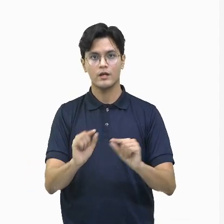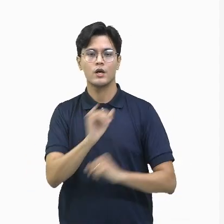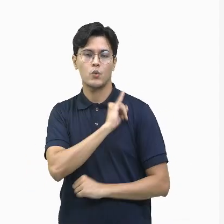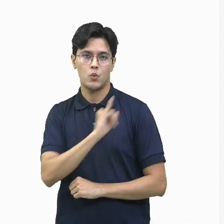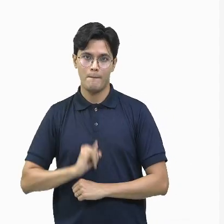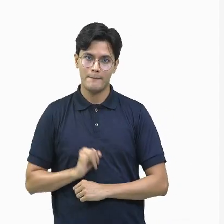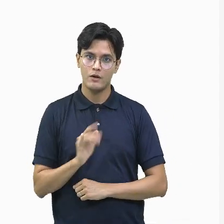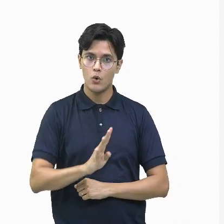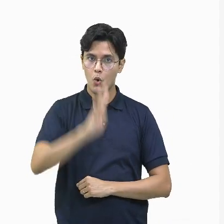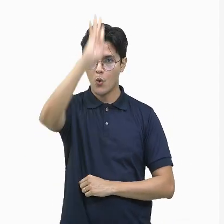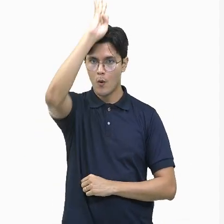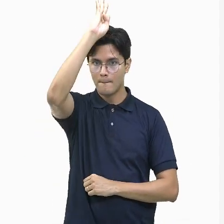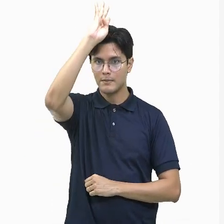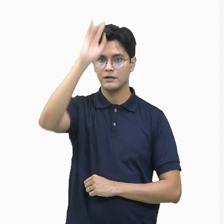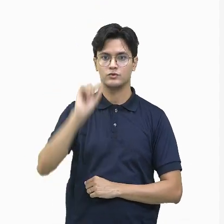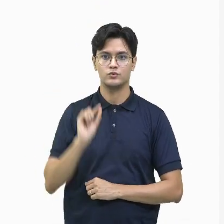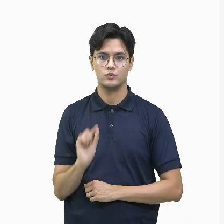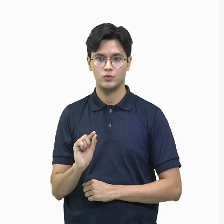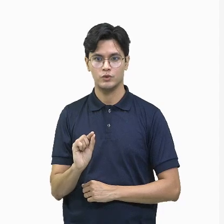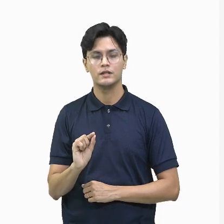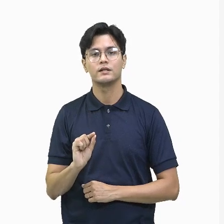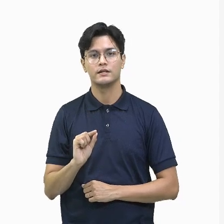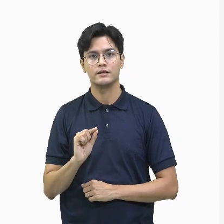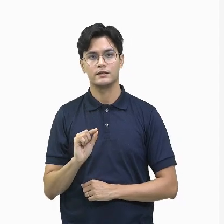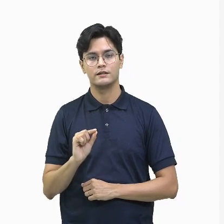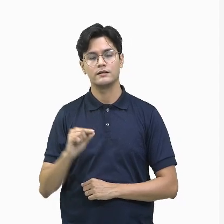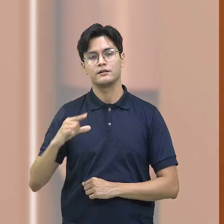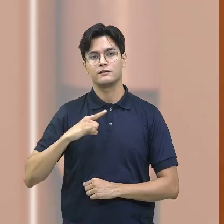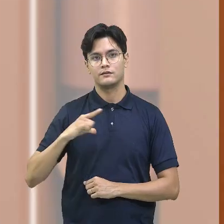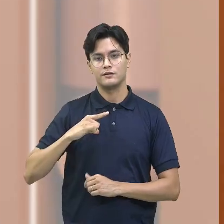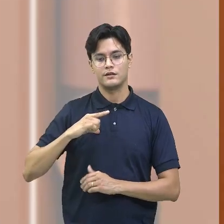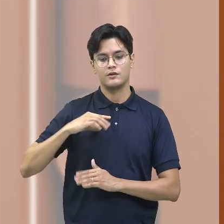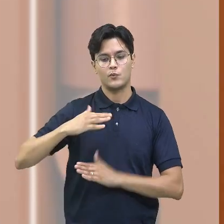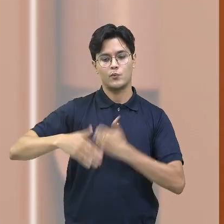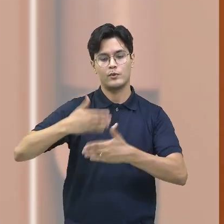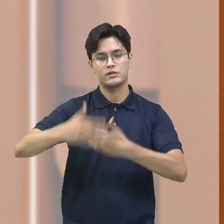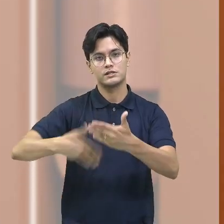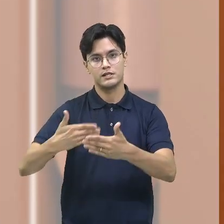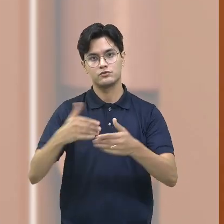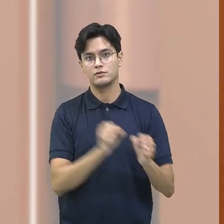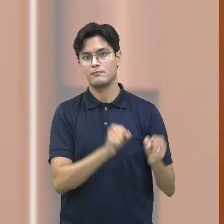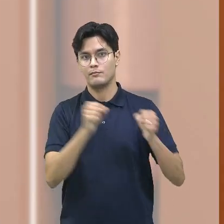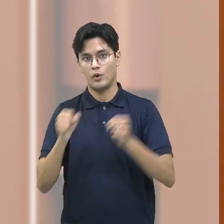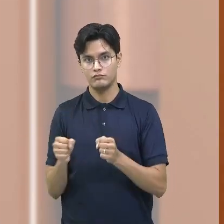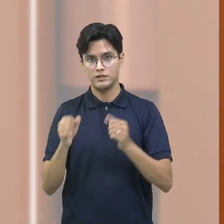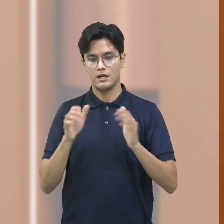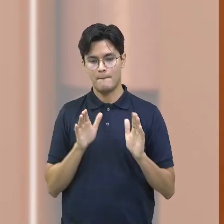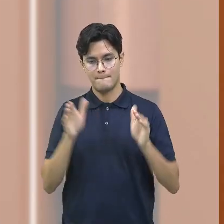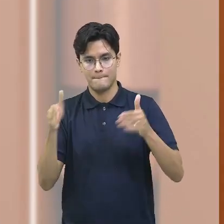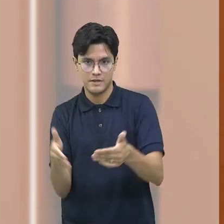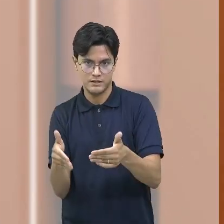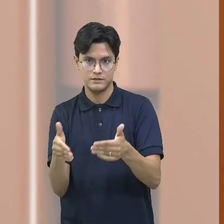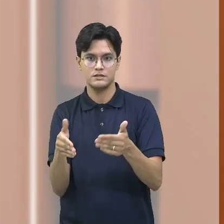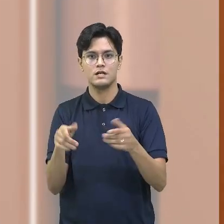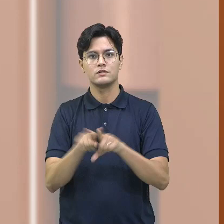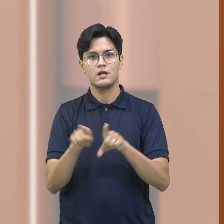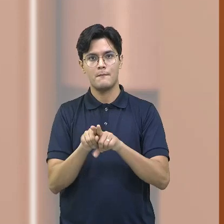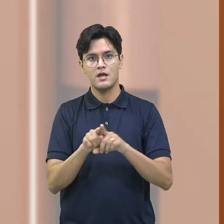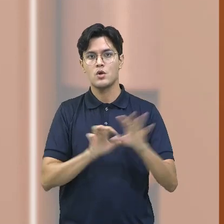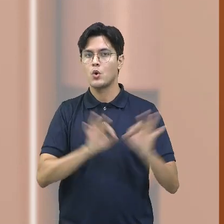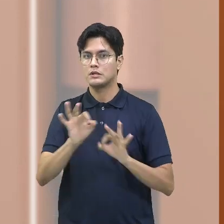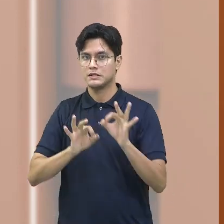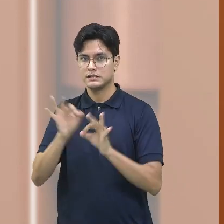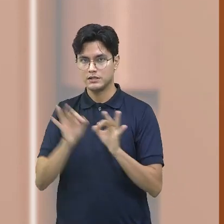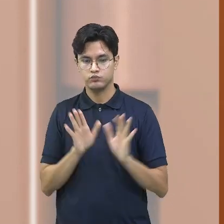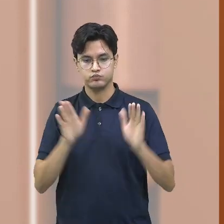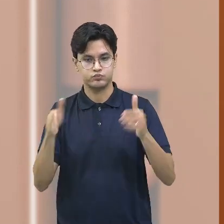trazer esse processo de centralização do poder, né, de organização.